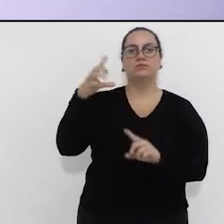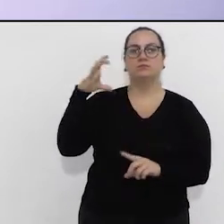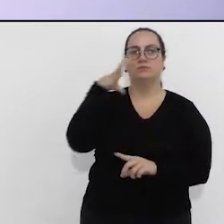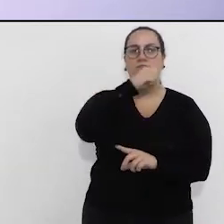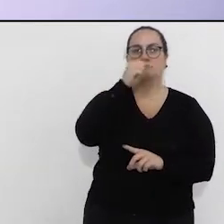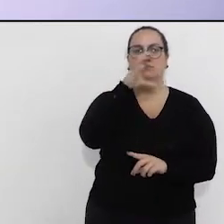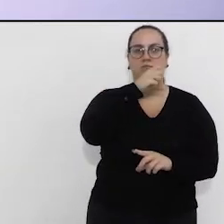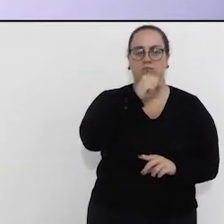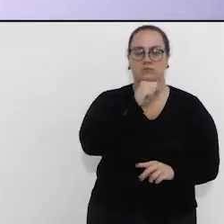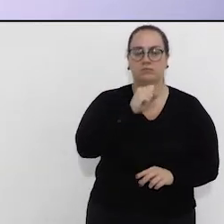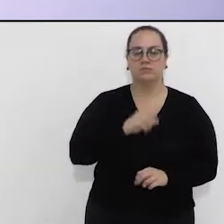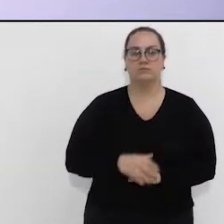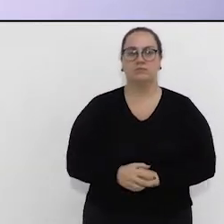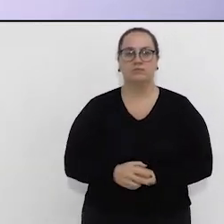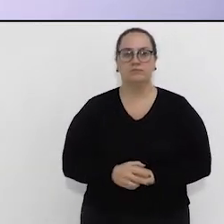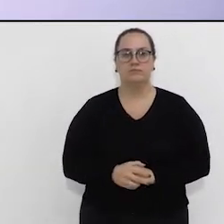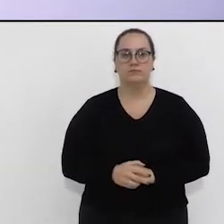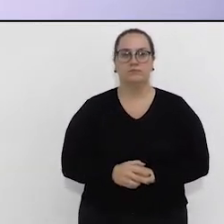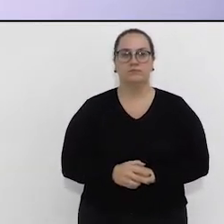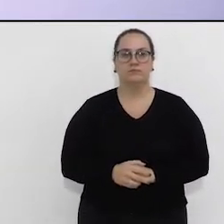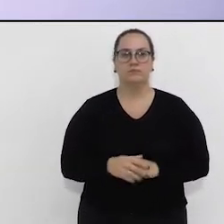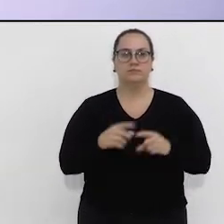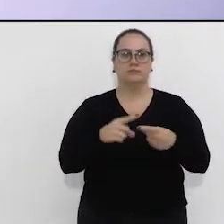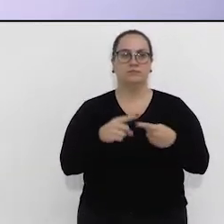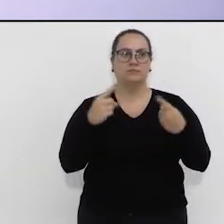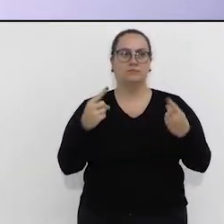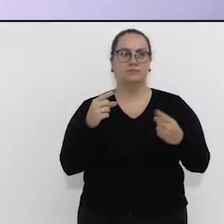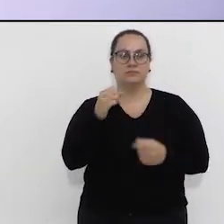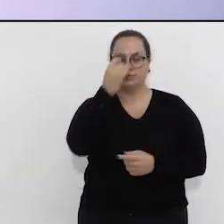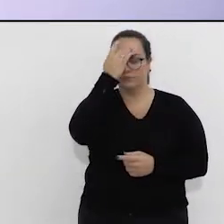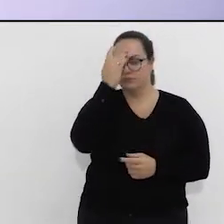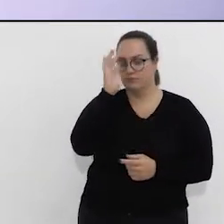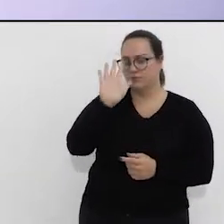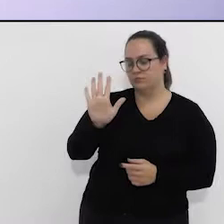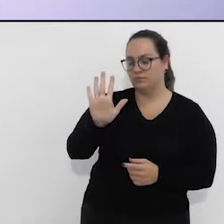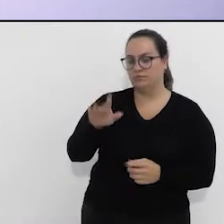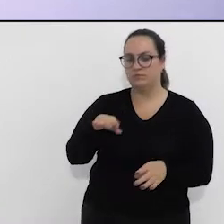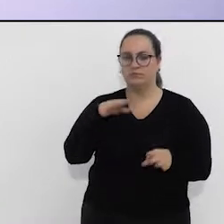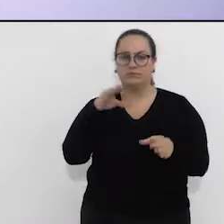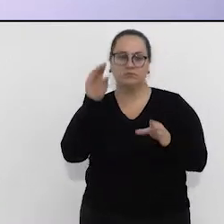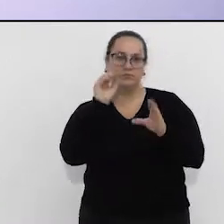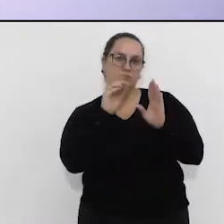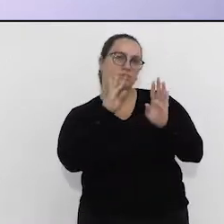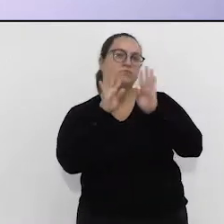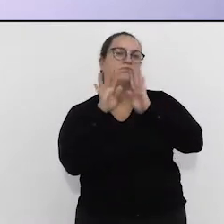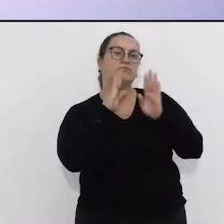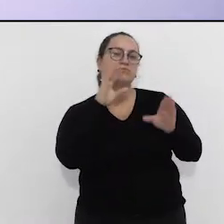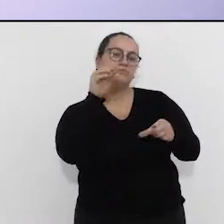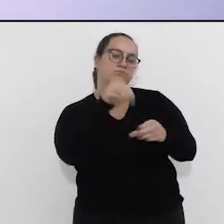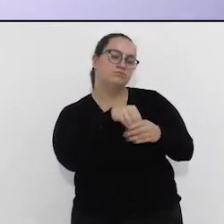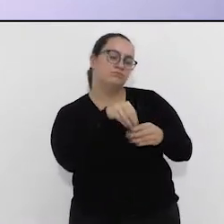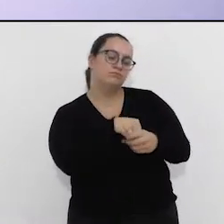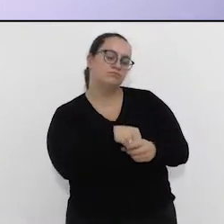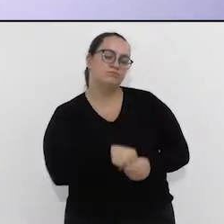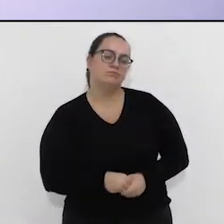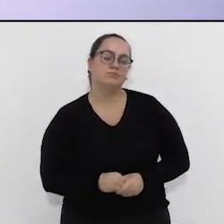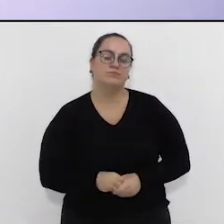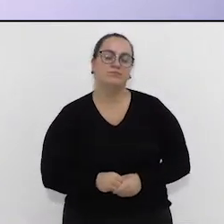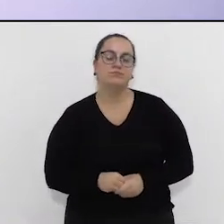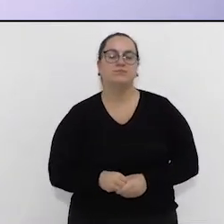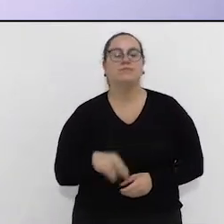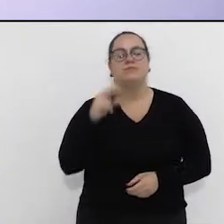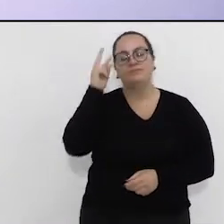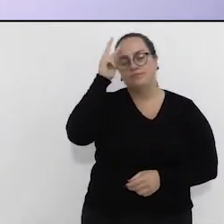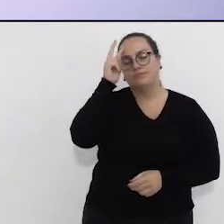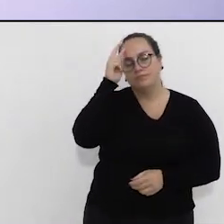for a sua agilidade mas faço mais oportunidade o eleitor terá de conhecer as suas propostas